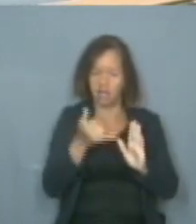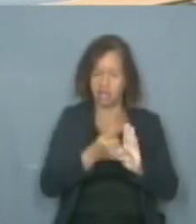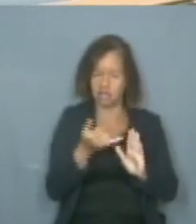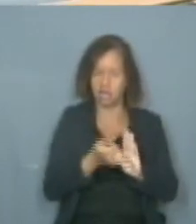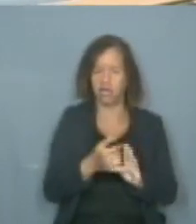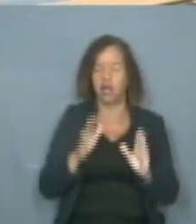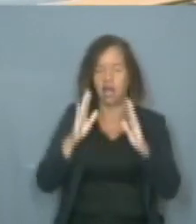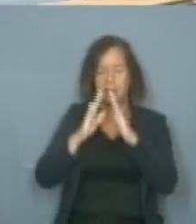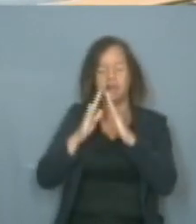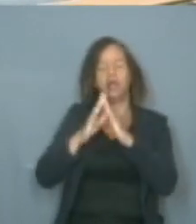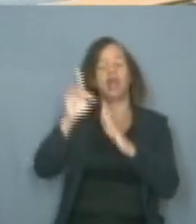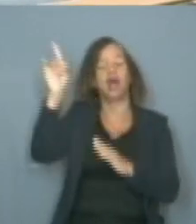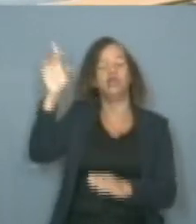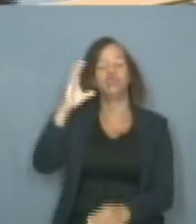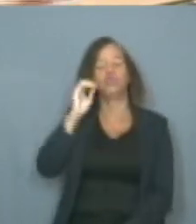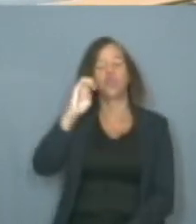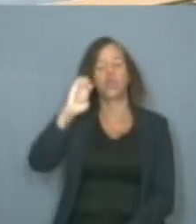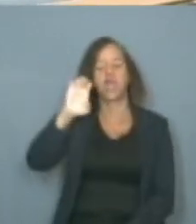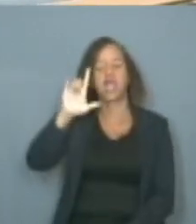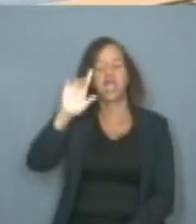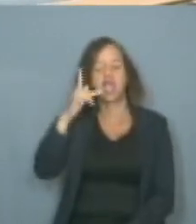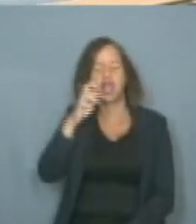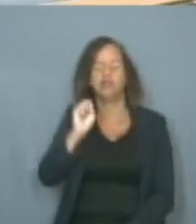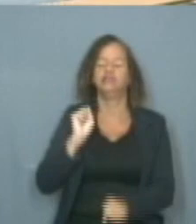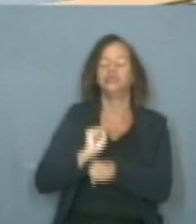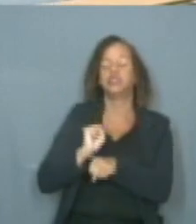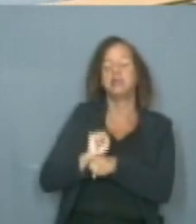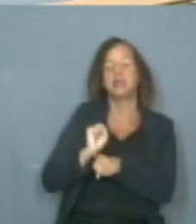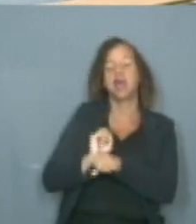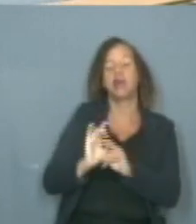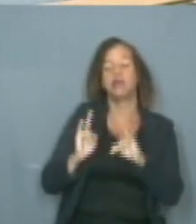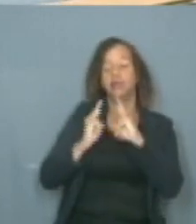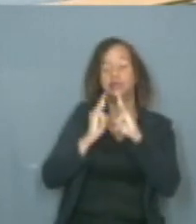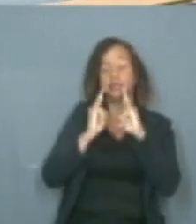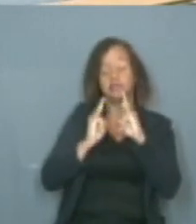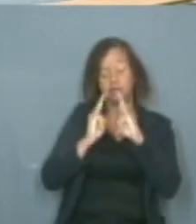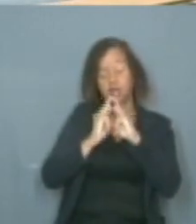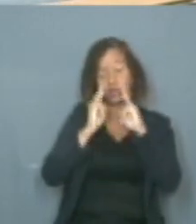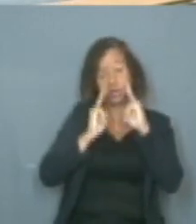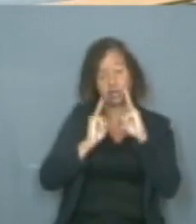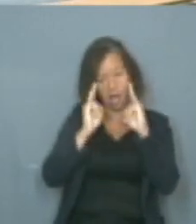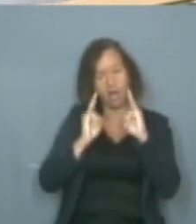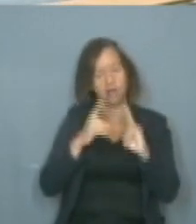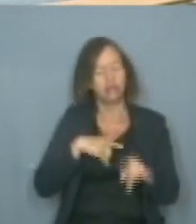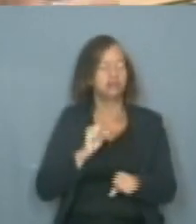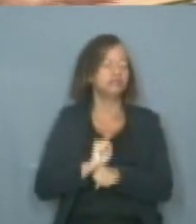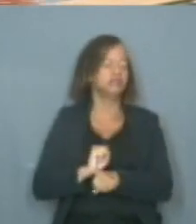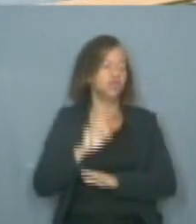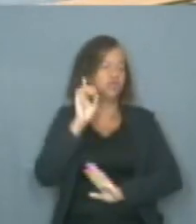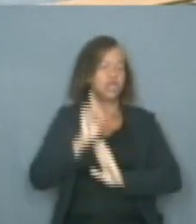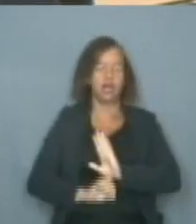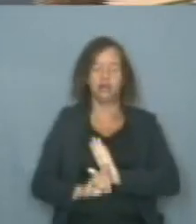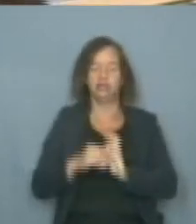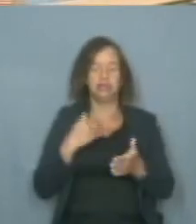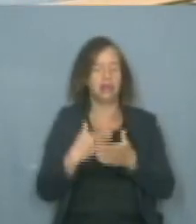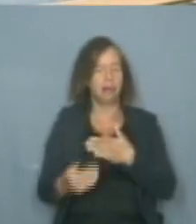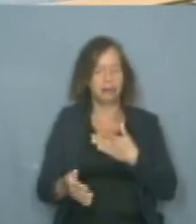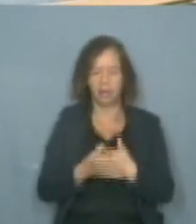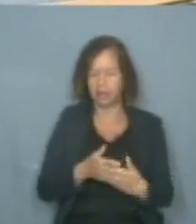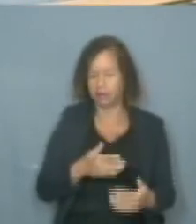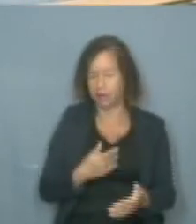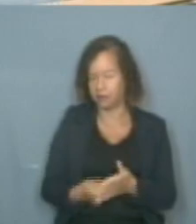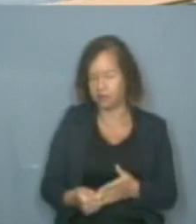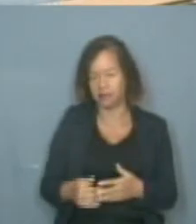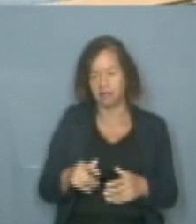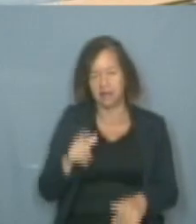ela é moradora dos Coelhos e aguarda um habitacional, ela vai ter o direito dela resguardado, independente dela ser ou